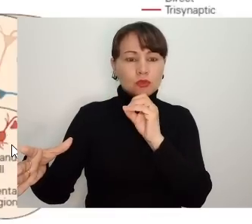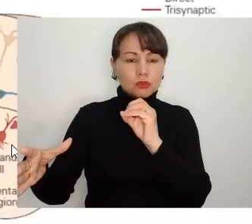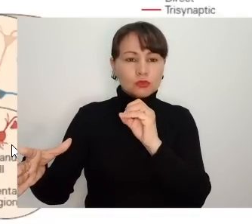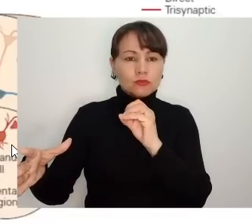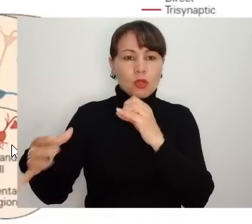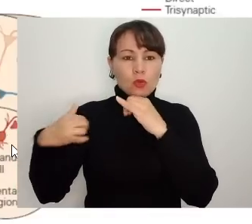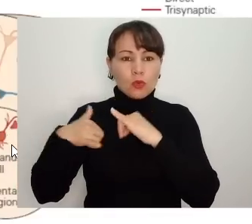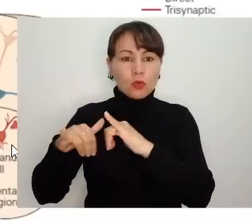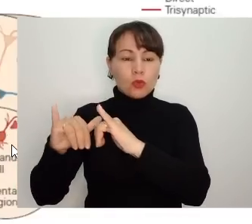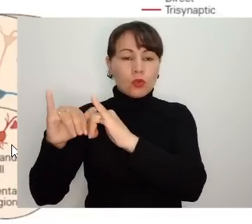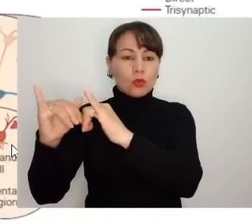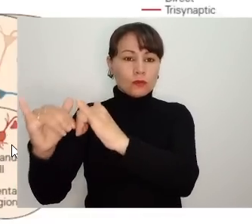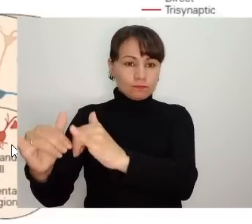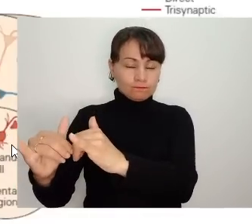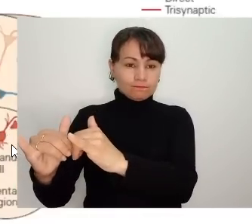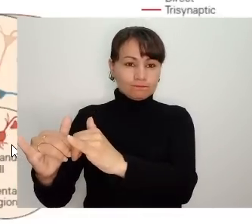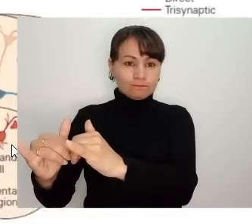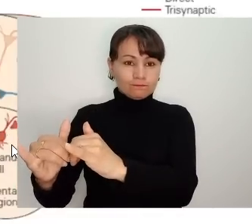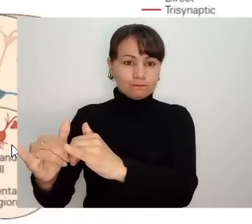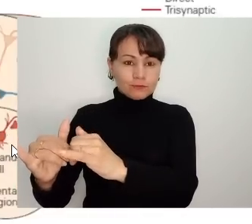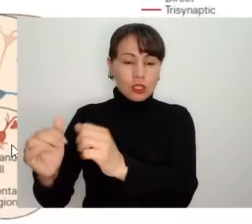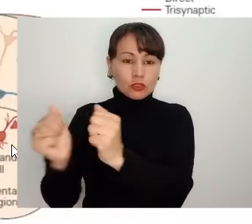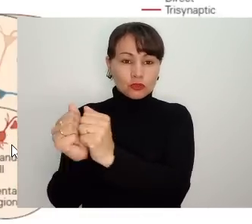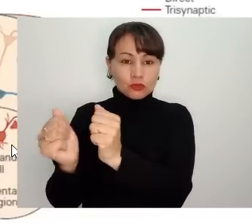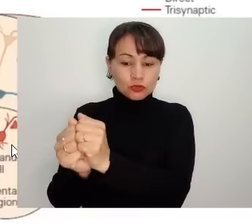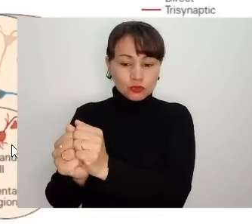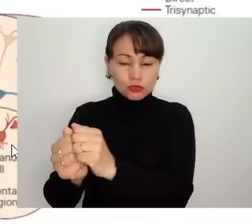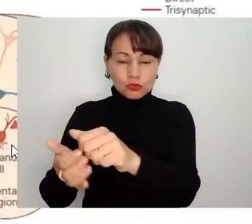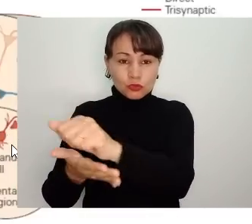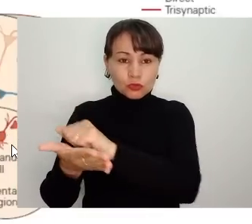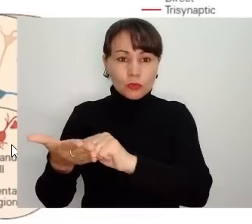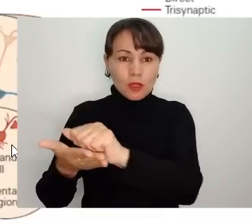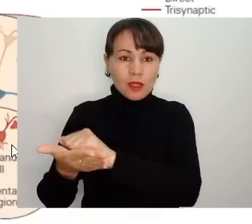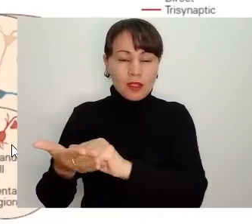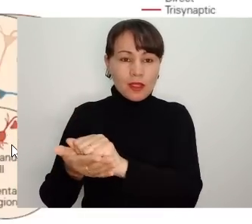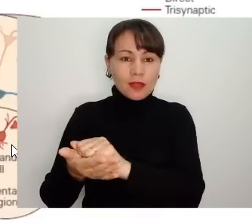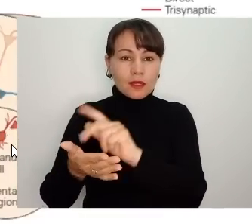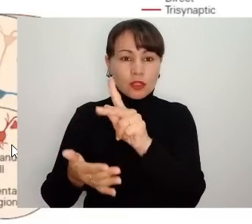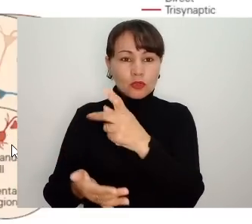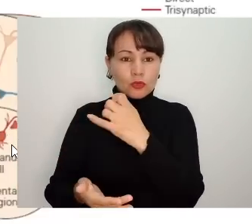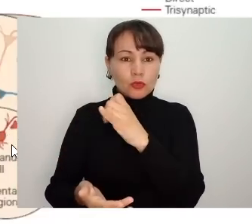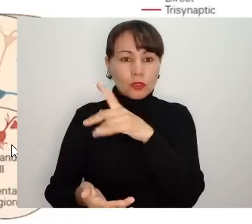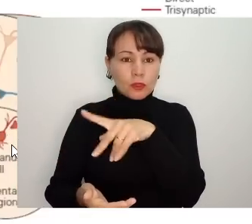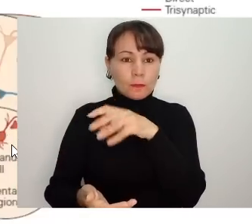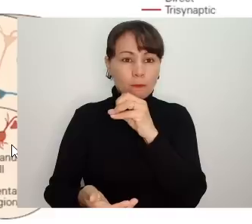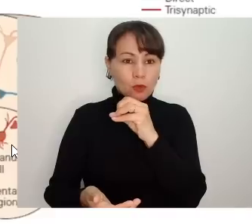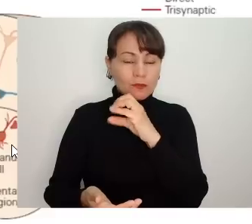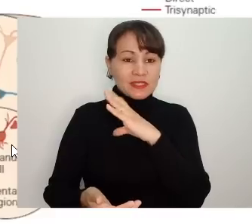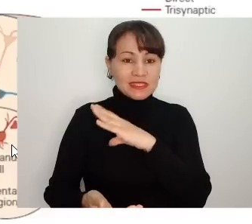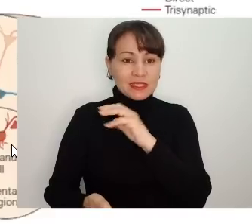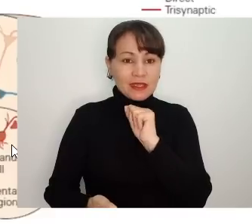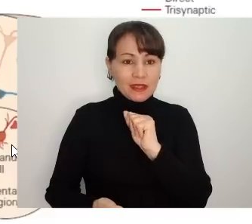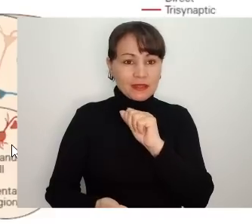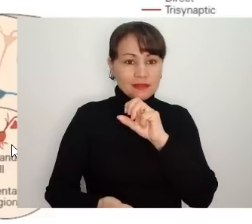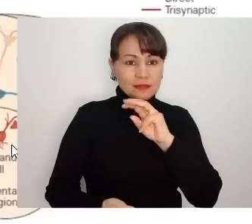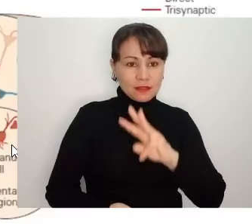excitatório, o glutamato, num dendrito de uma região do hipocampo